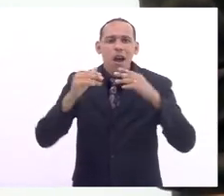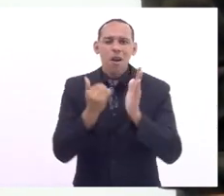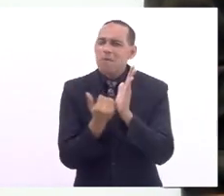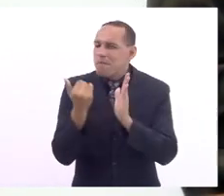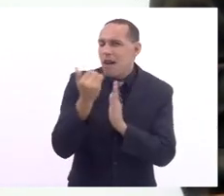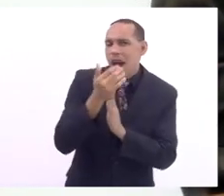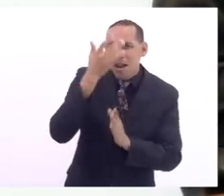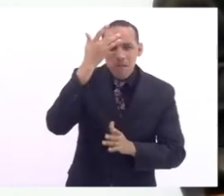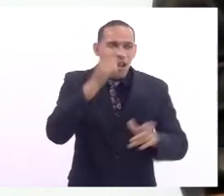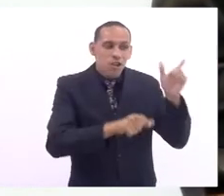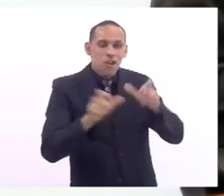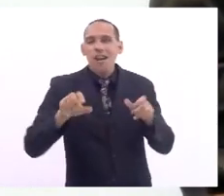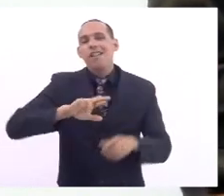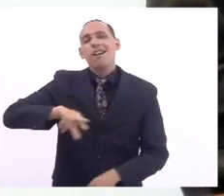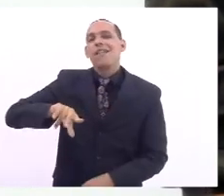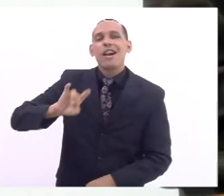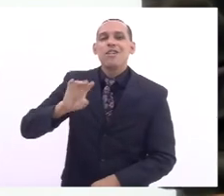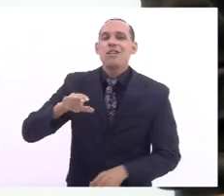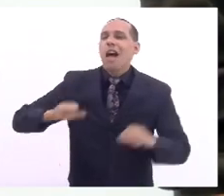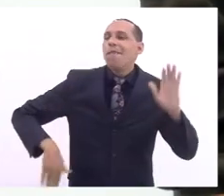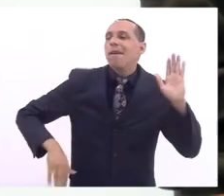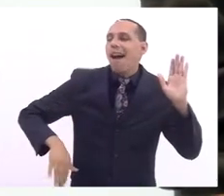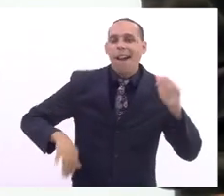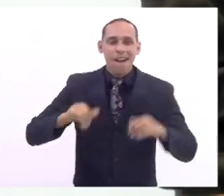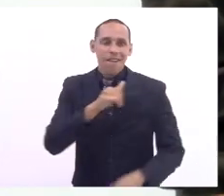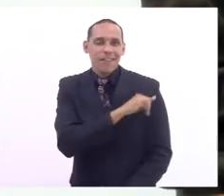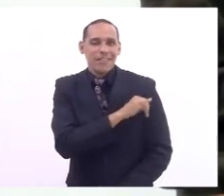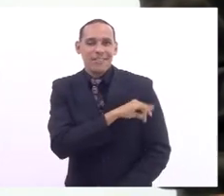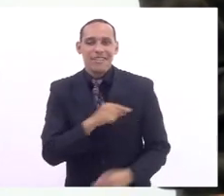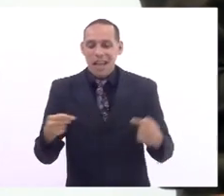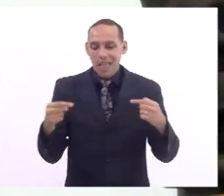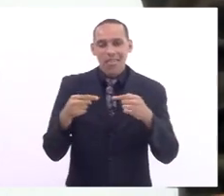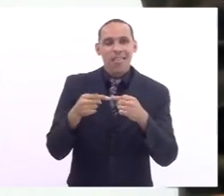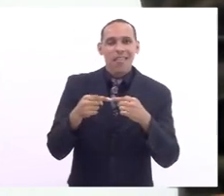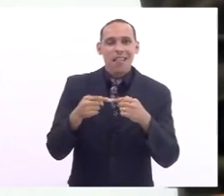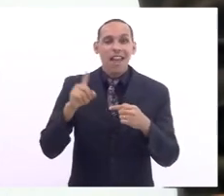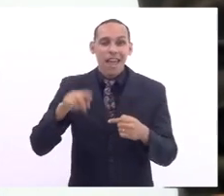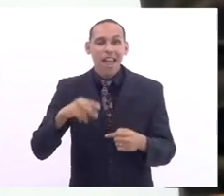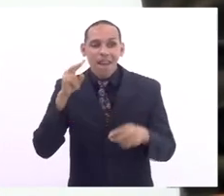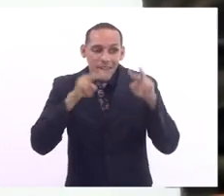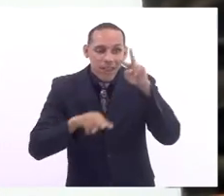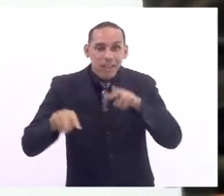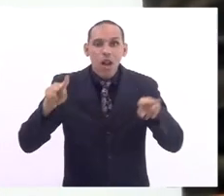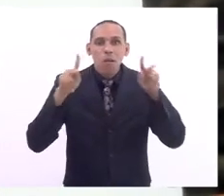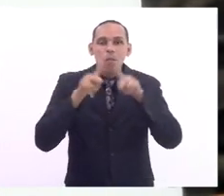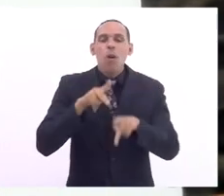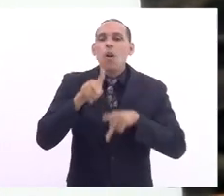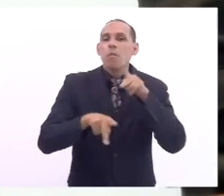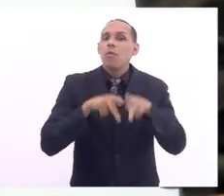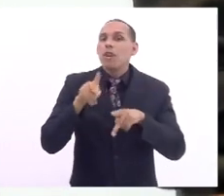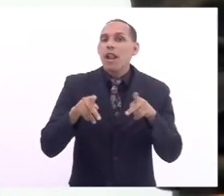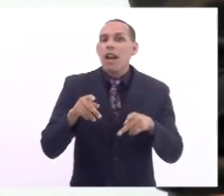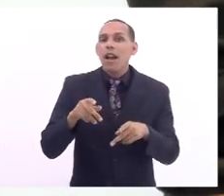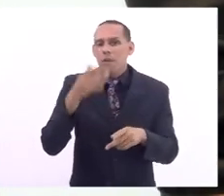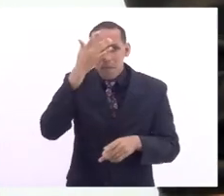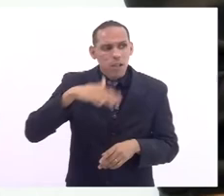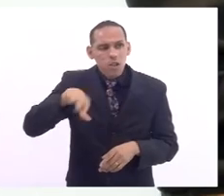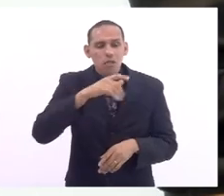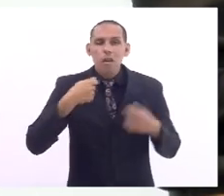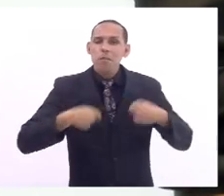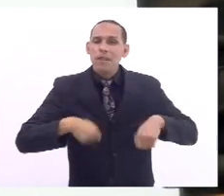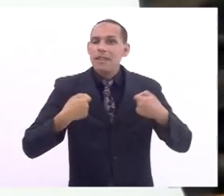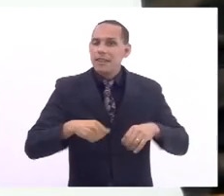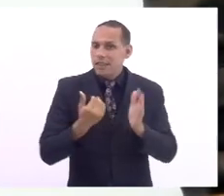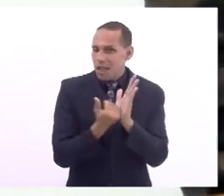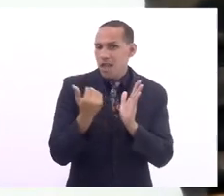Janeiro não seja só a praia né Essa visão Popular ela precisa identificar quem mais precisa na Região Metropolitana